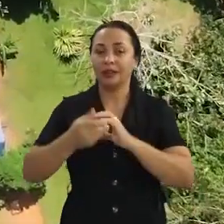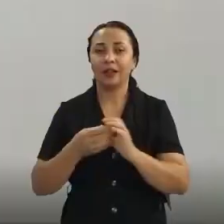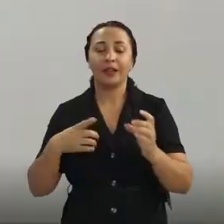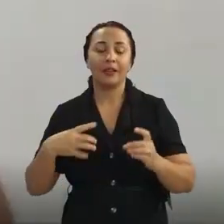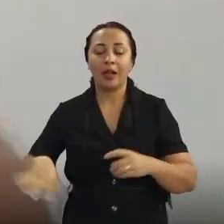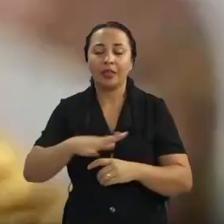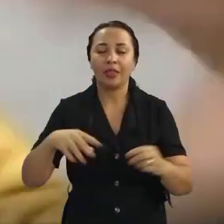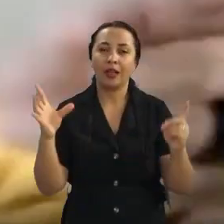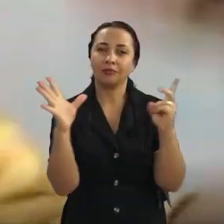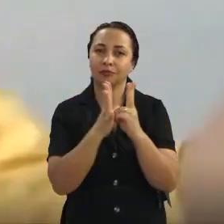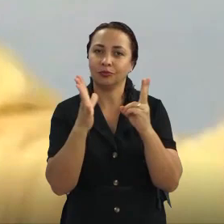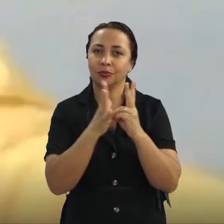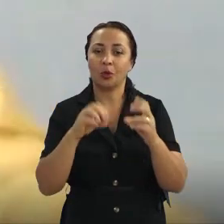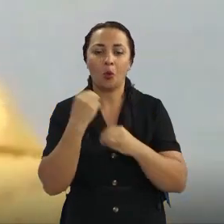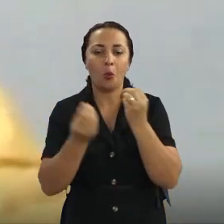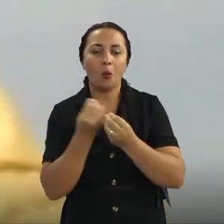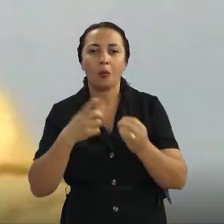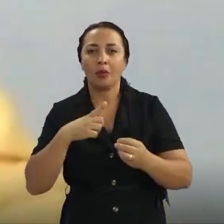indígenas